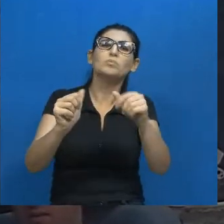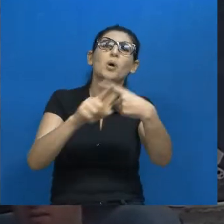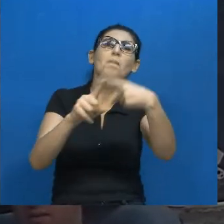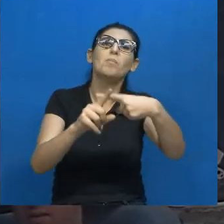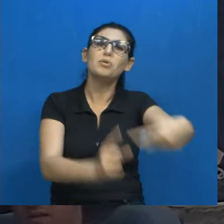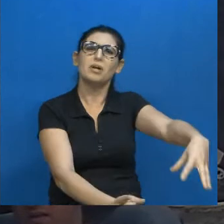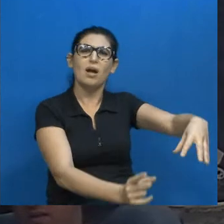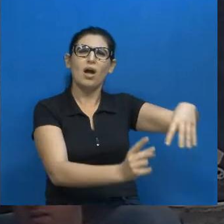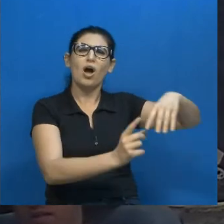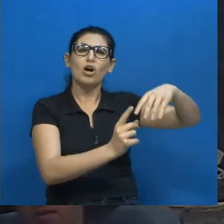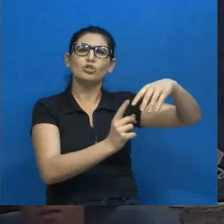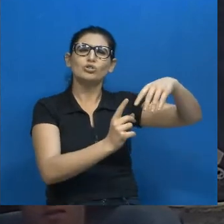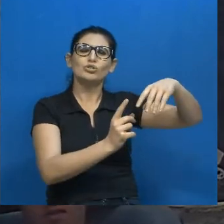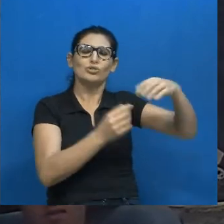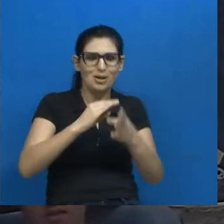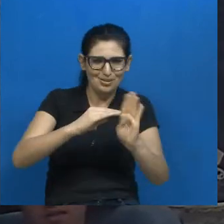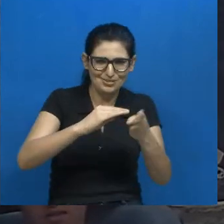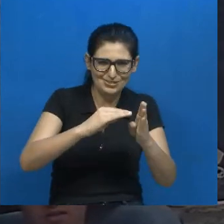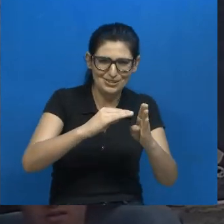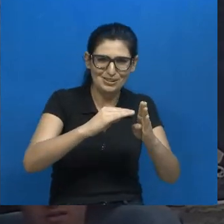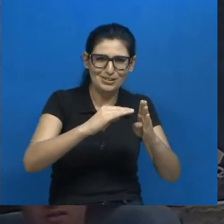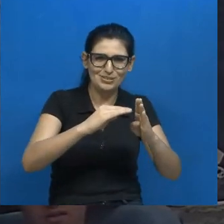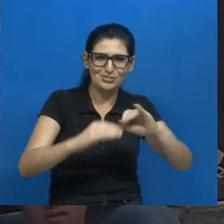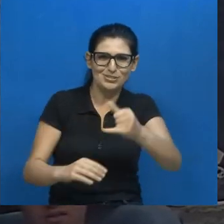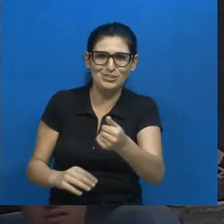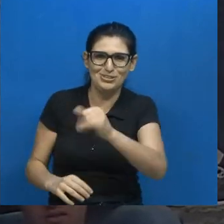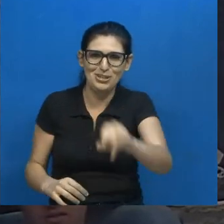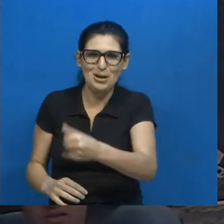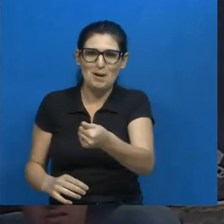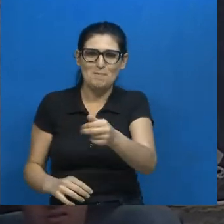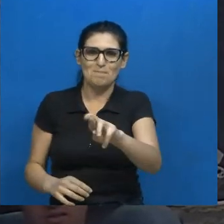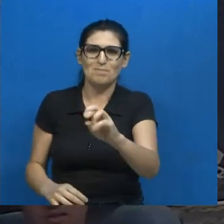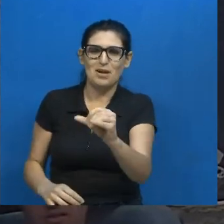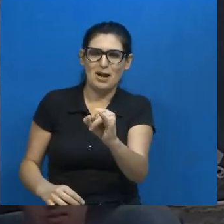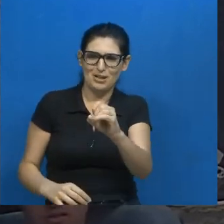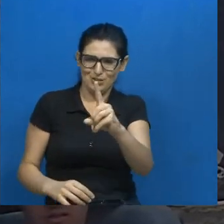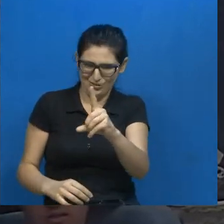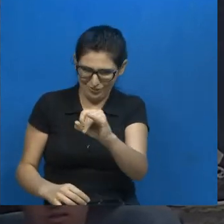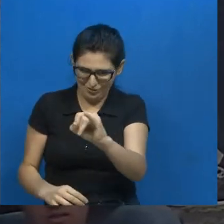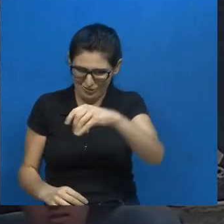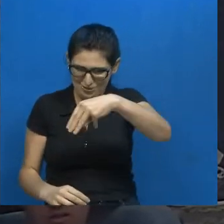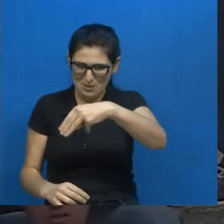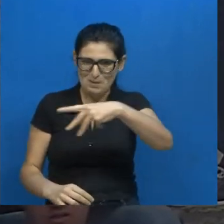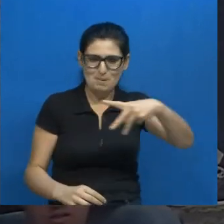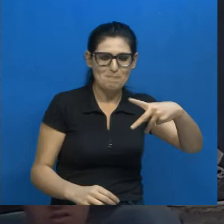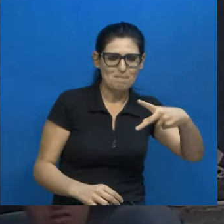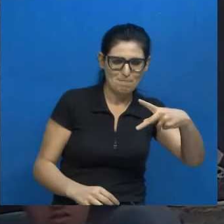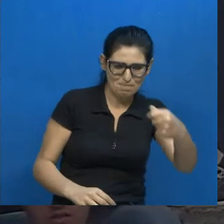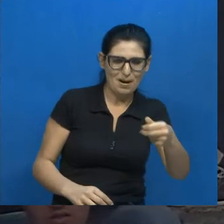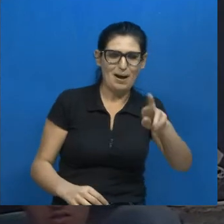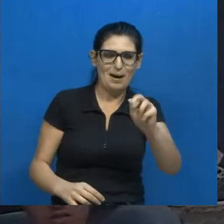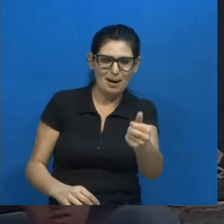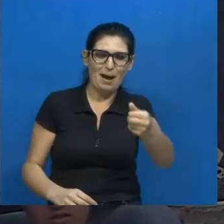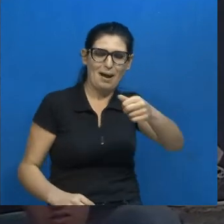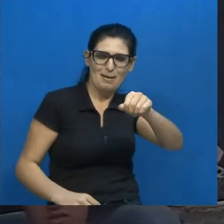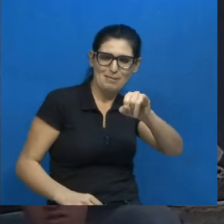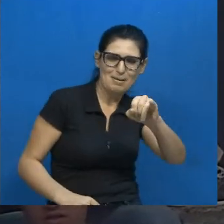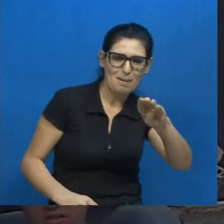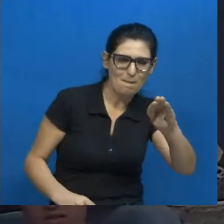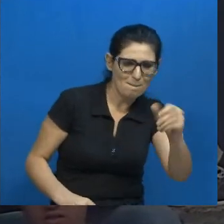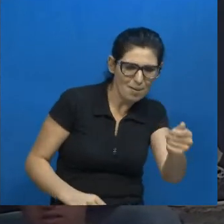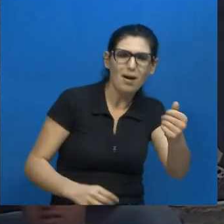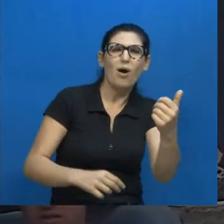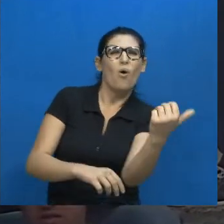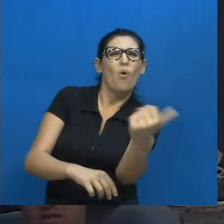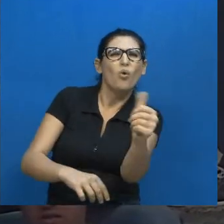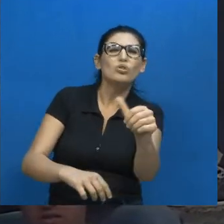do Jardim Paraíba, é 11 horas, que desce na avenida. Coloca um saindo de lá umas 11h20, ele vai passar por volta de 11h35, 11h40